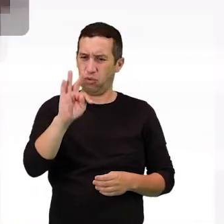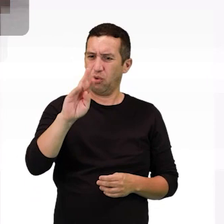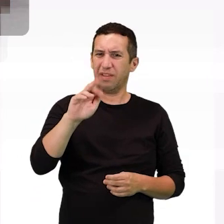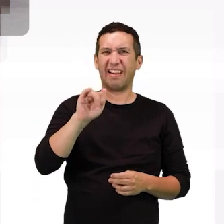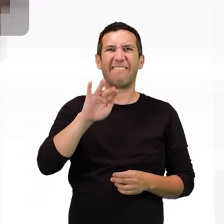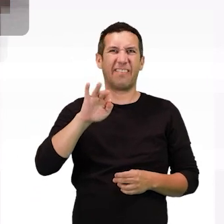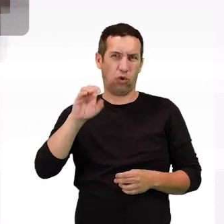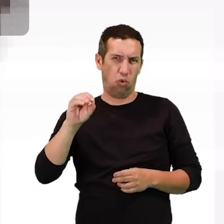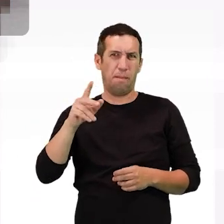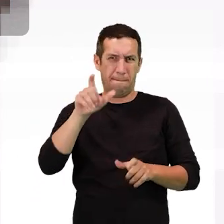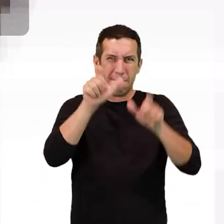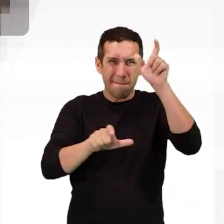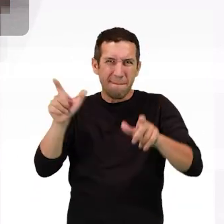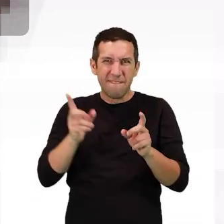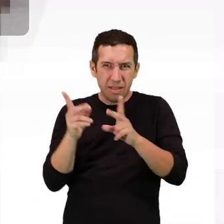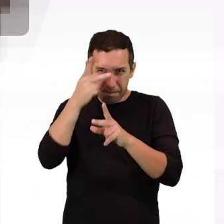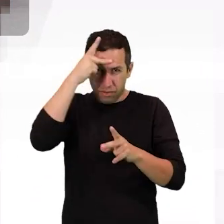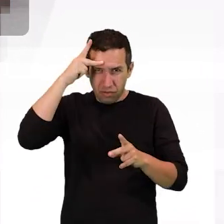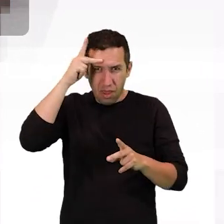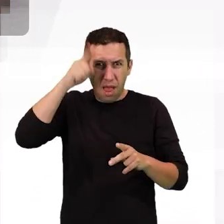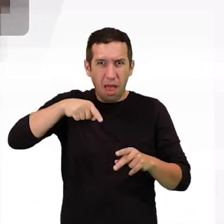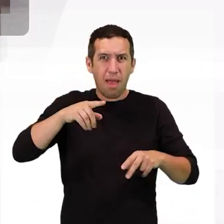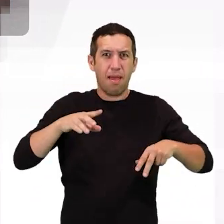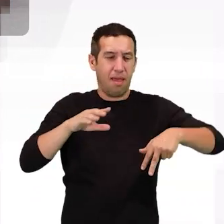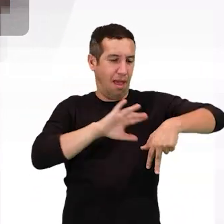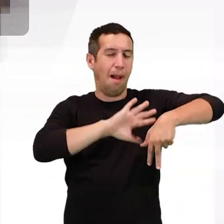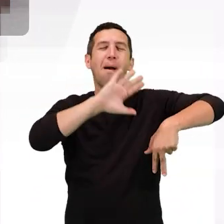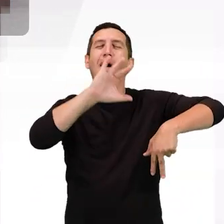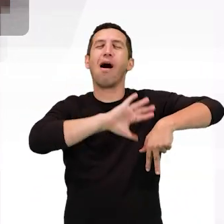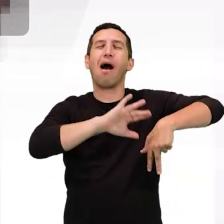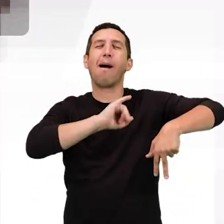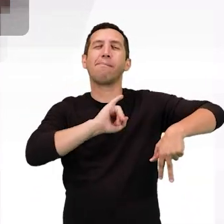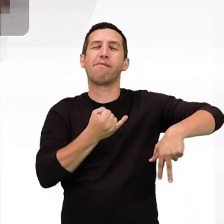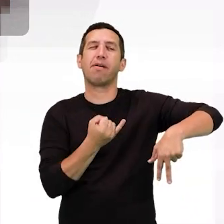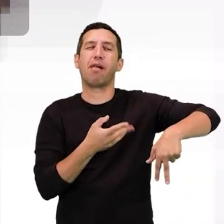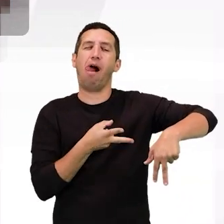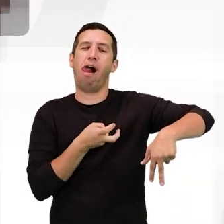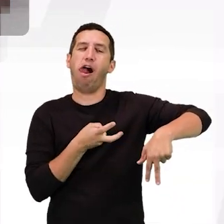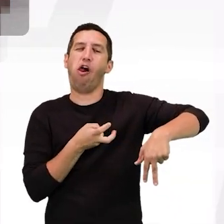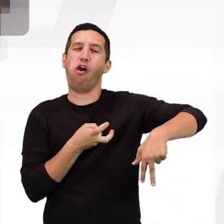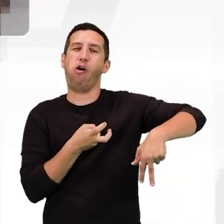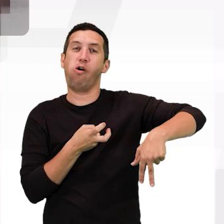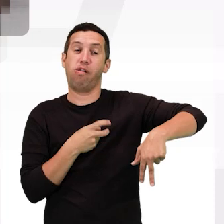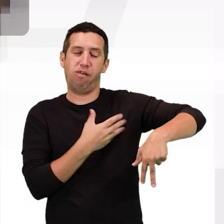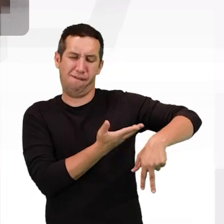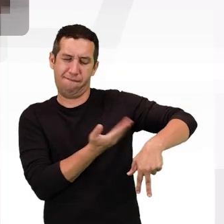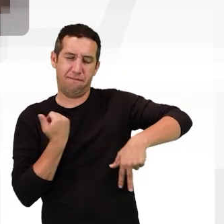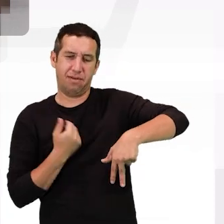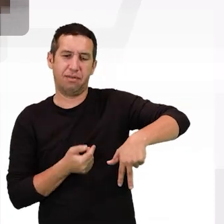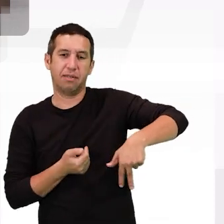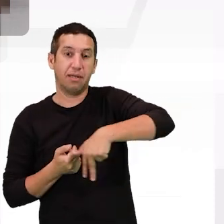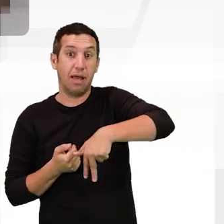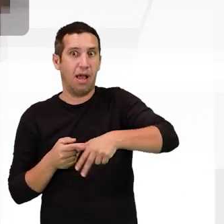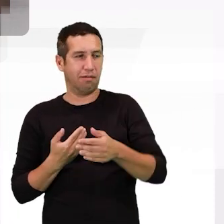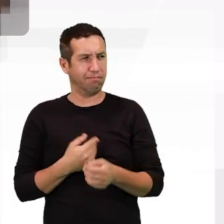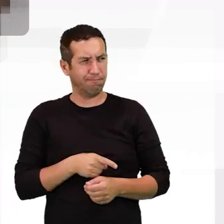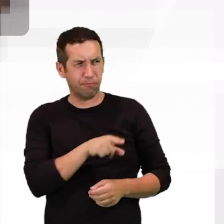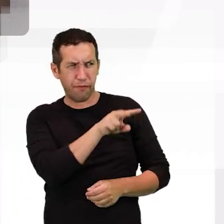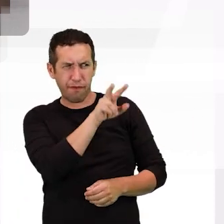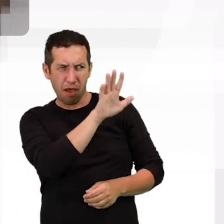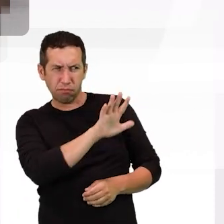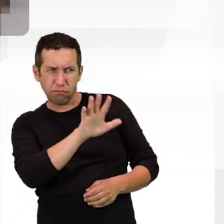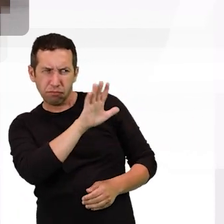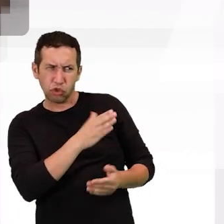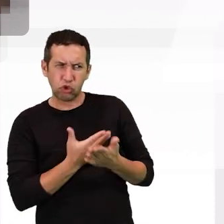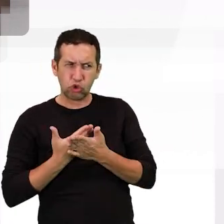uma crueldade inerente a esse crime, que é o aproveitamento do sonho. Então, muitas vezes os perpetradores, eles